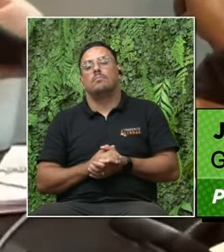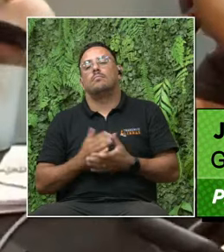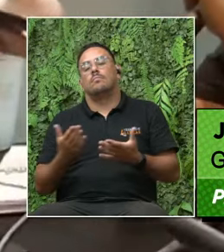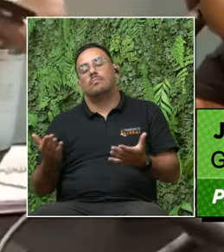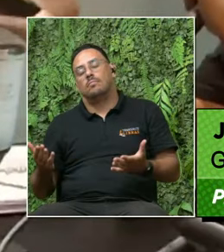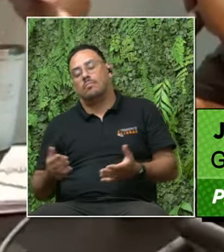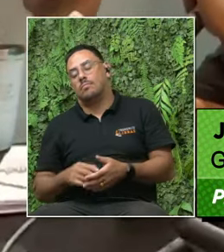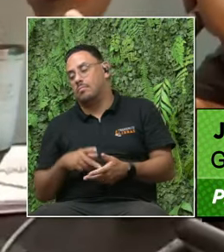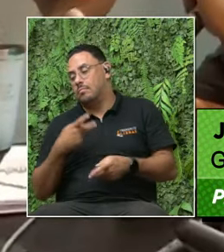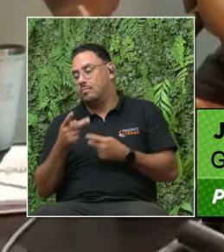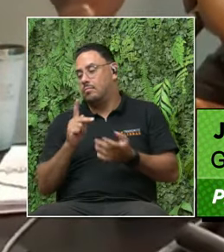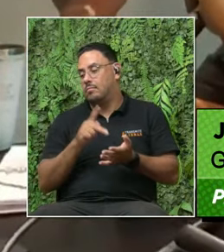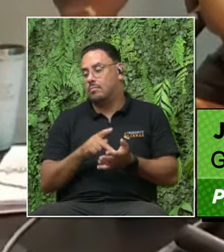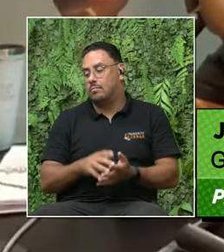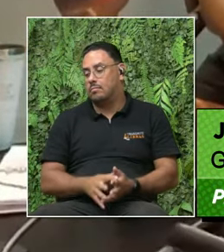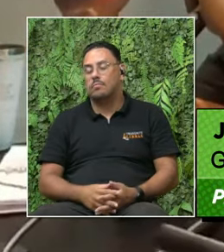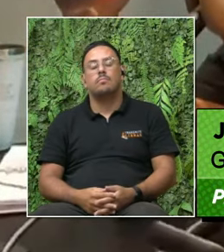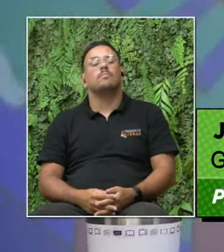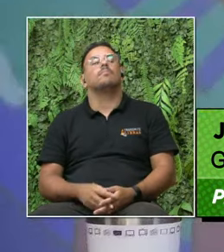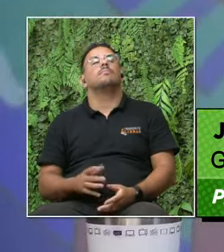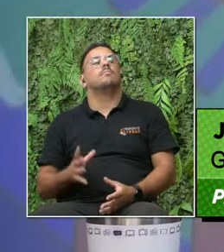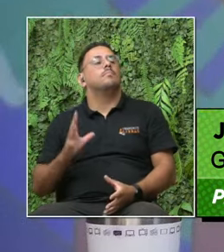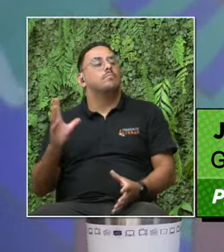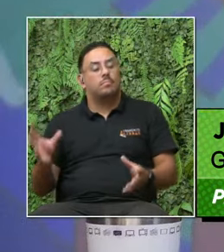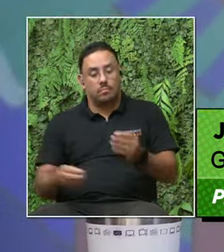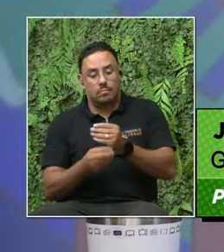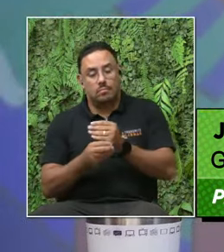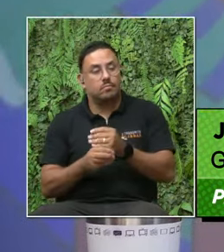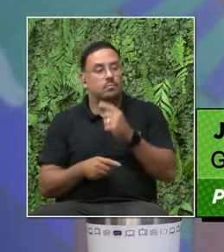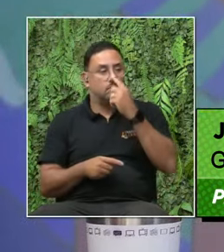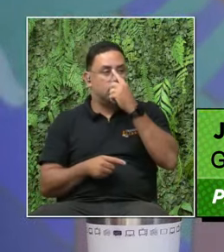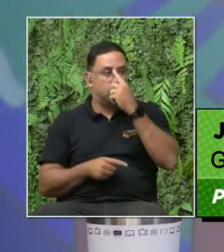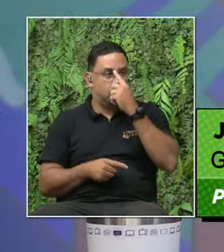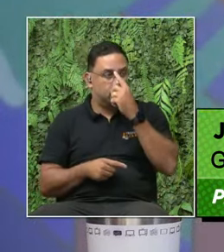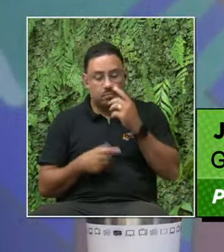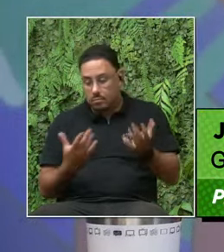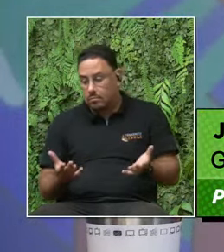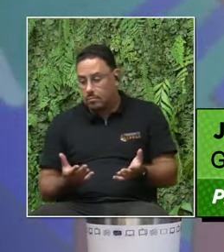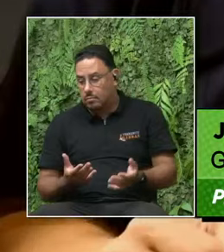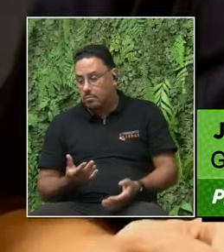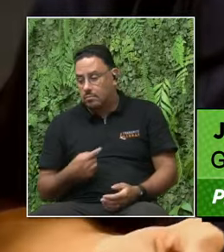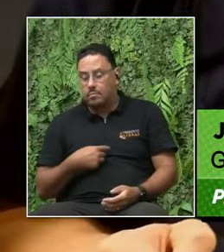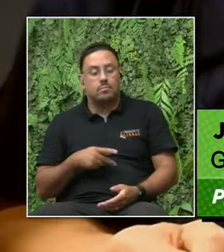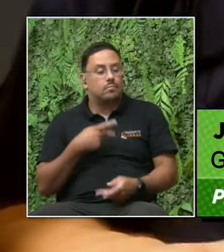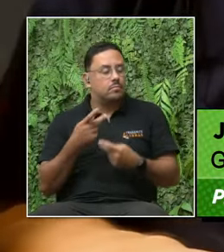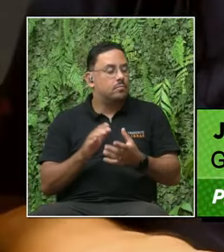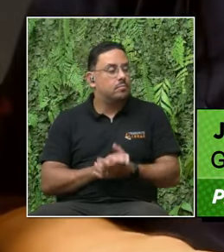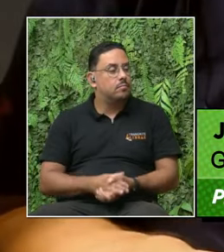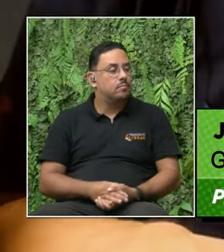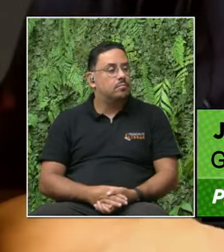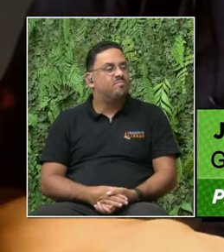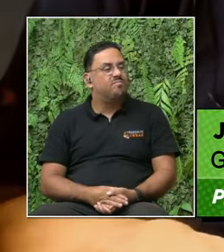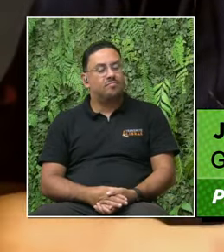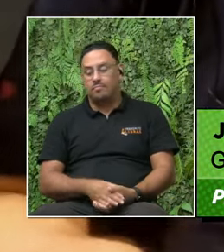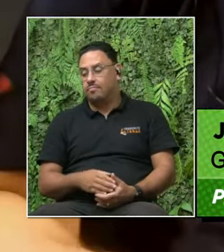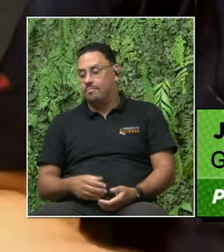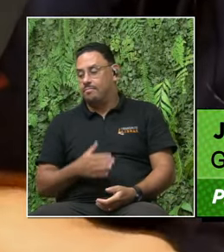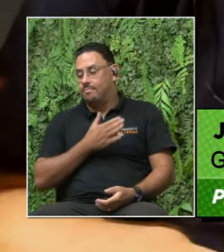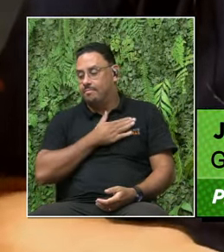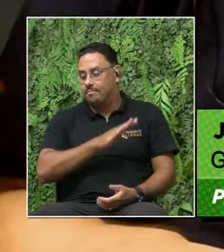velho é então assim só para para completar eu eu eu gosto que ele menospreza a Copa do Brasil eu não entendi